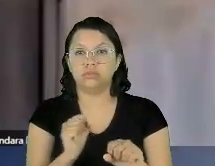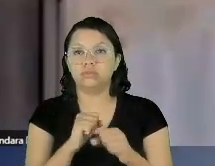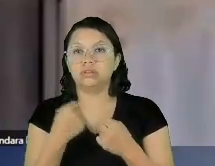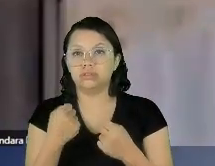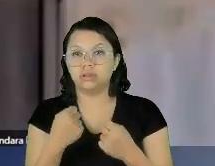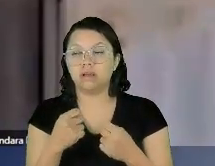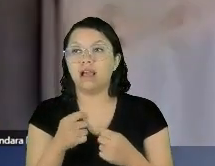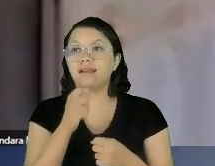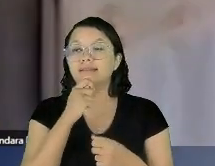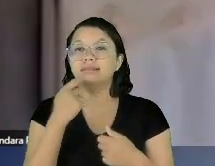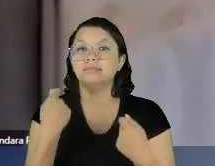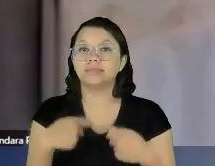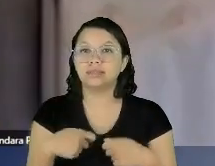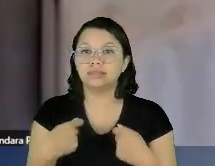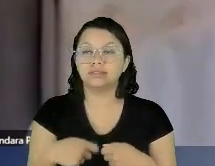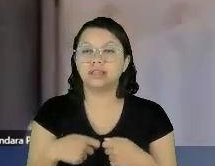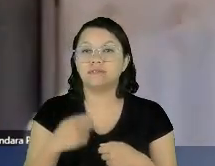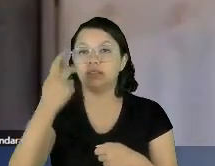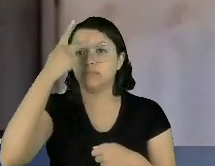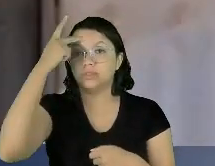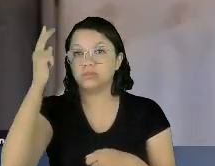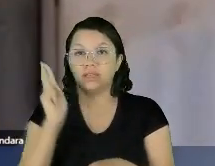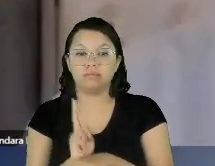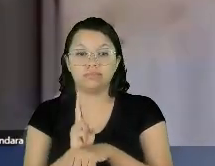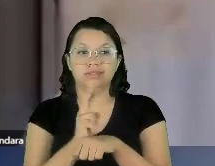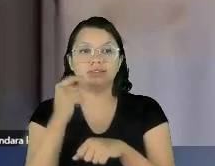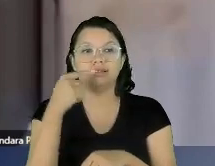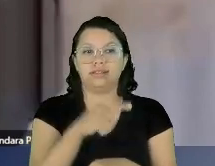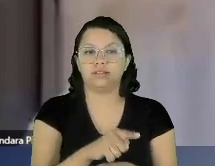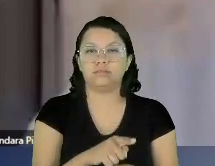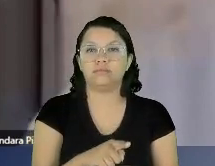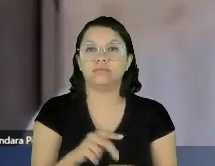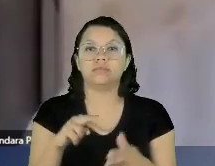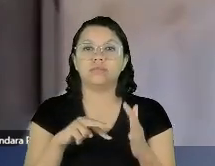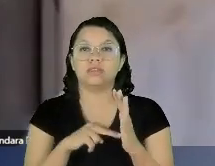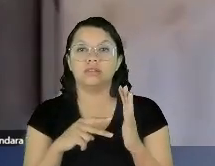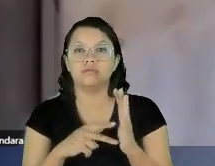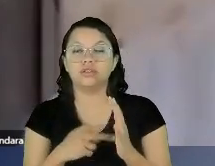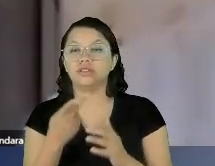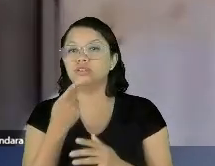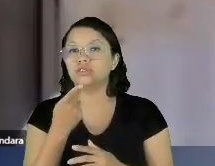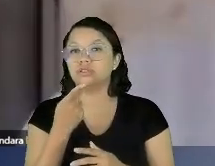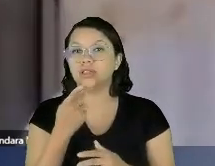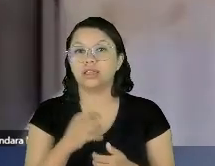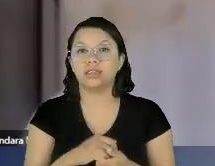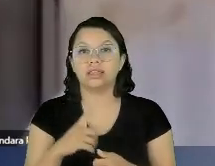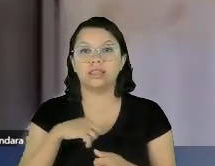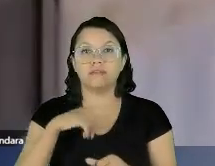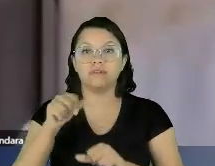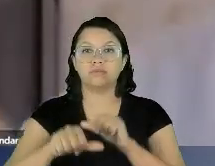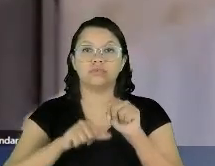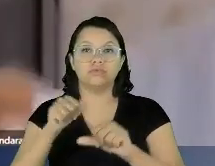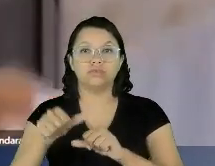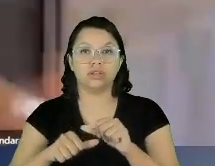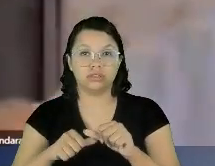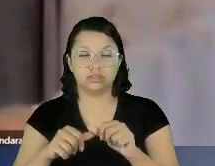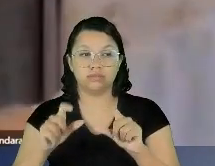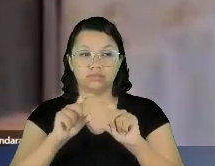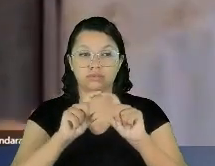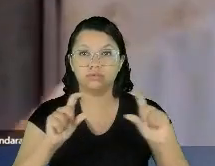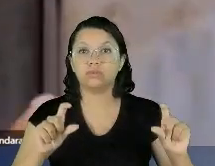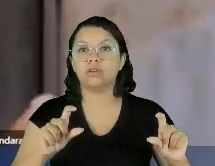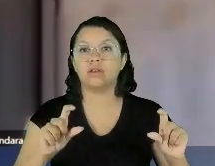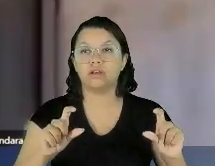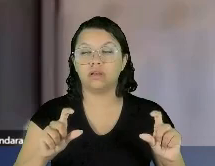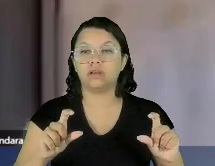era condicionada à representação da vítima. Isso significa dizer que a titulação, que houve a